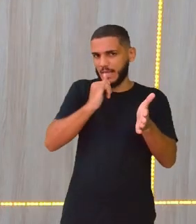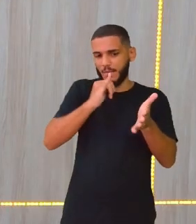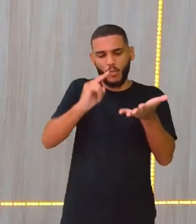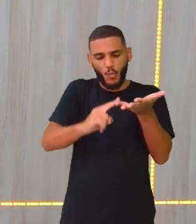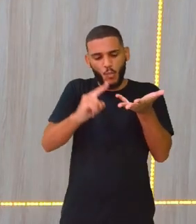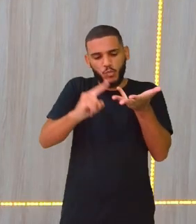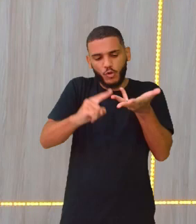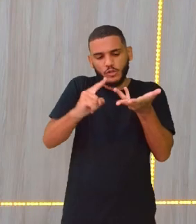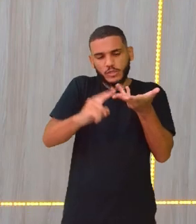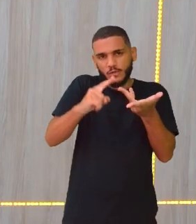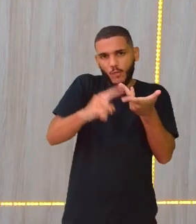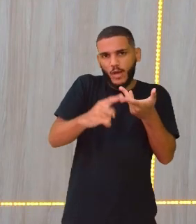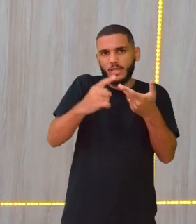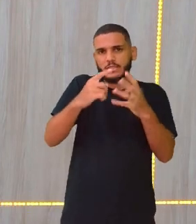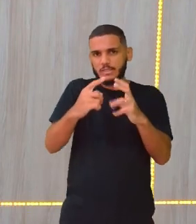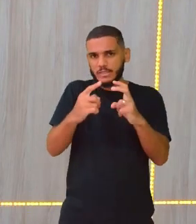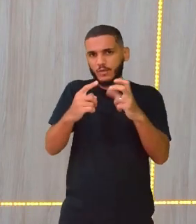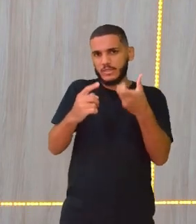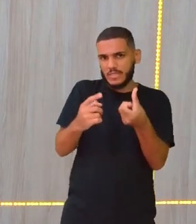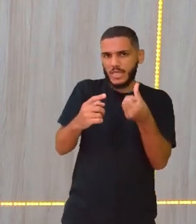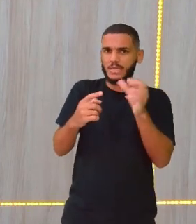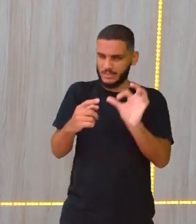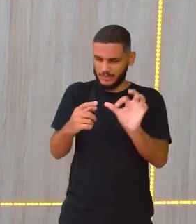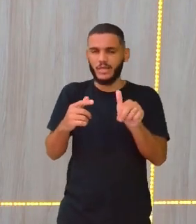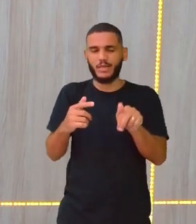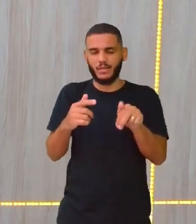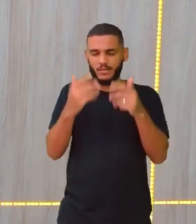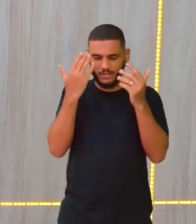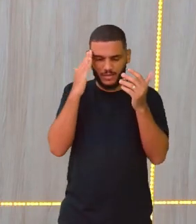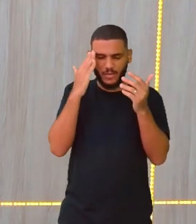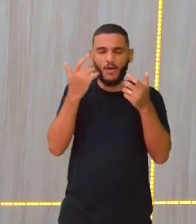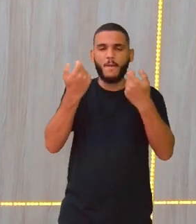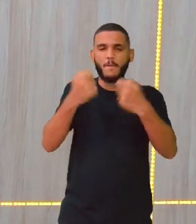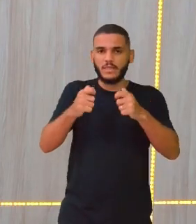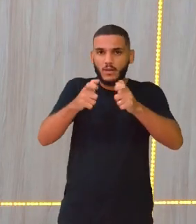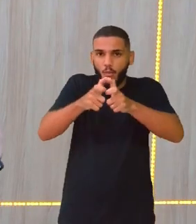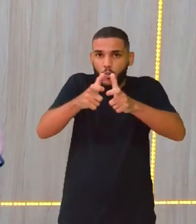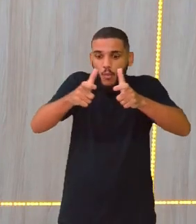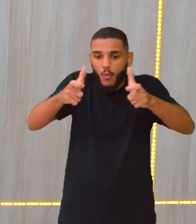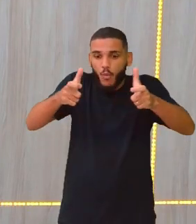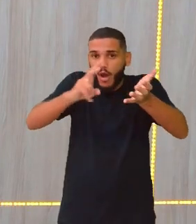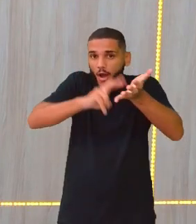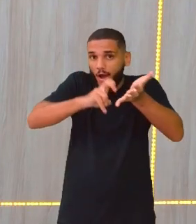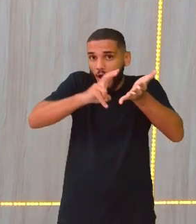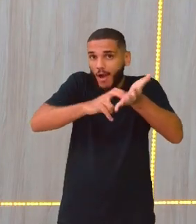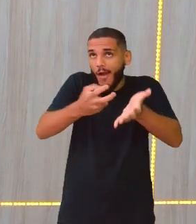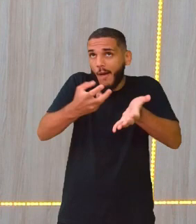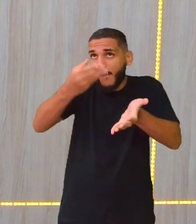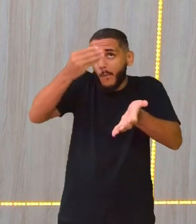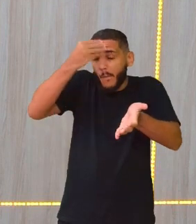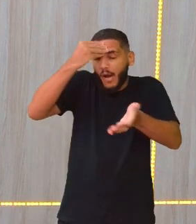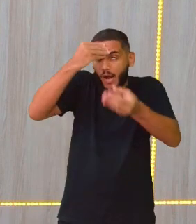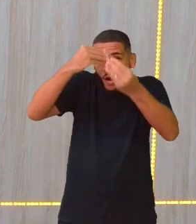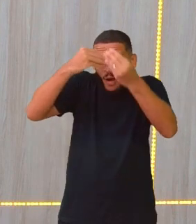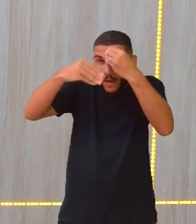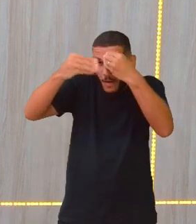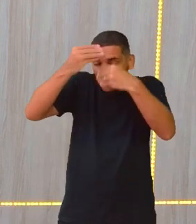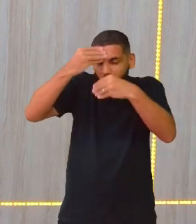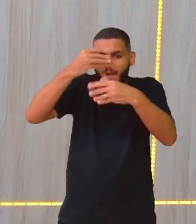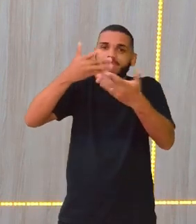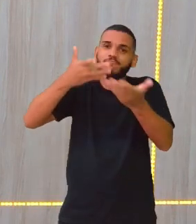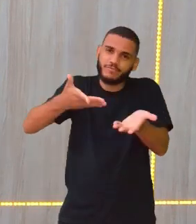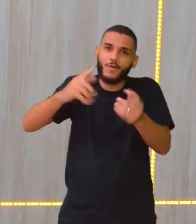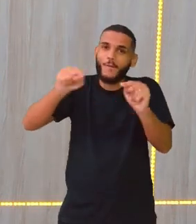do outro. Veja como é importante a gente ampliar nosso vocabulário. Isso não tem nada a ver com matemática não, hein, gente?